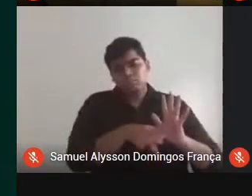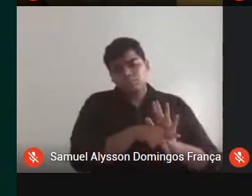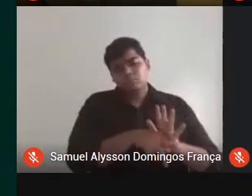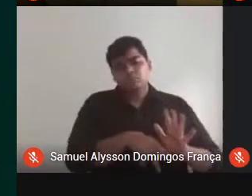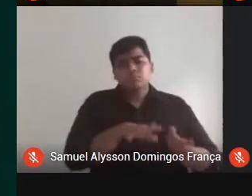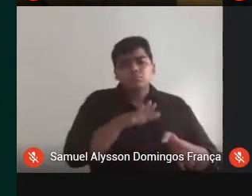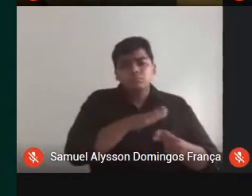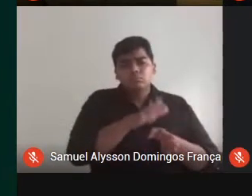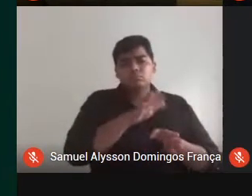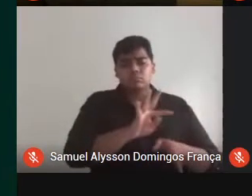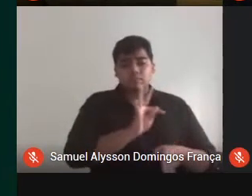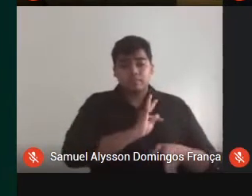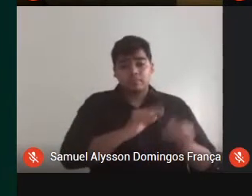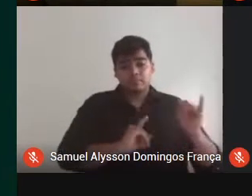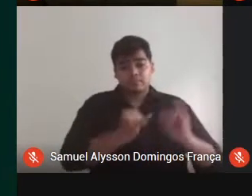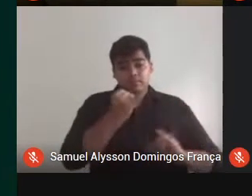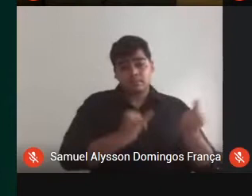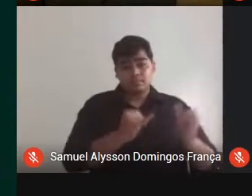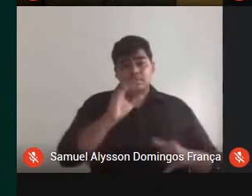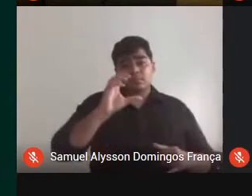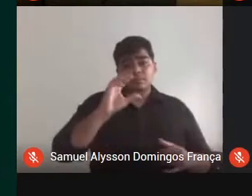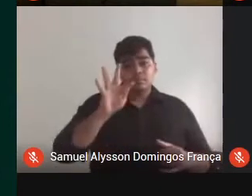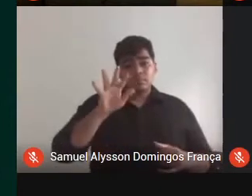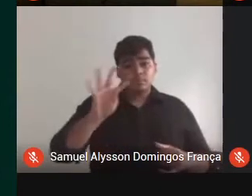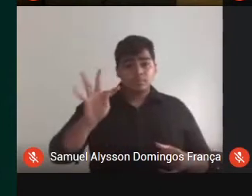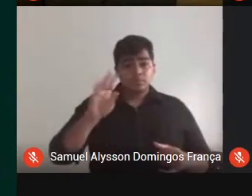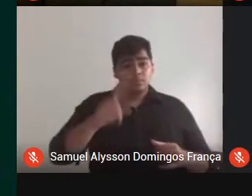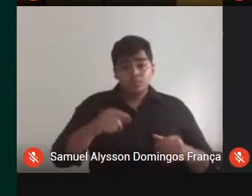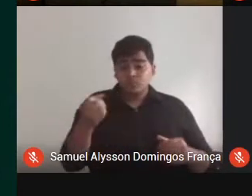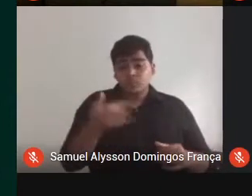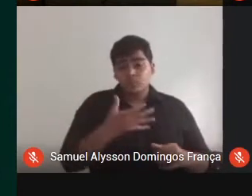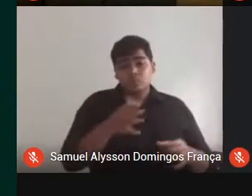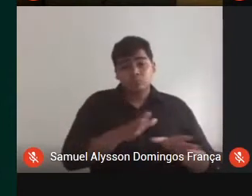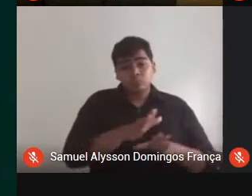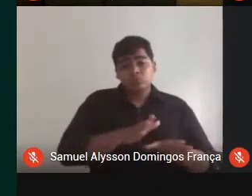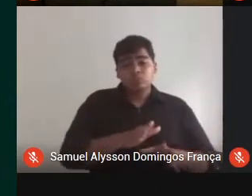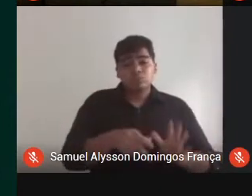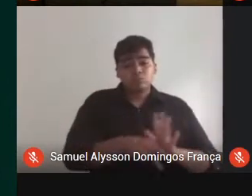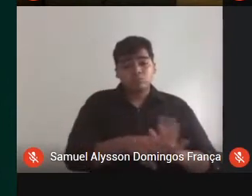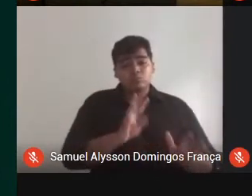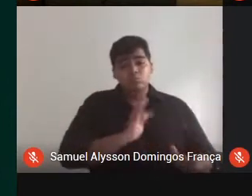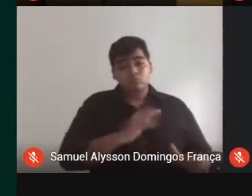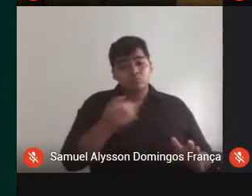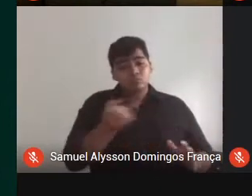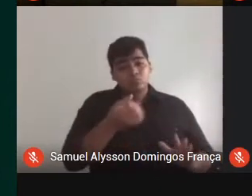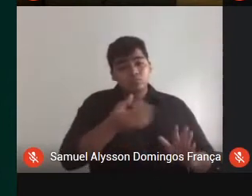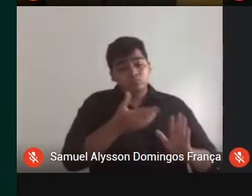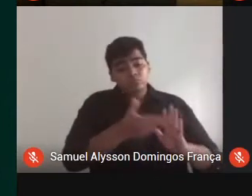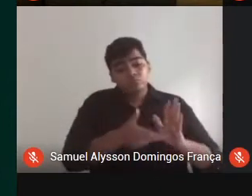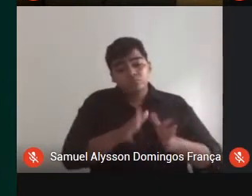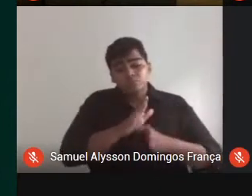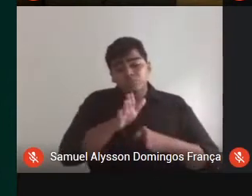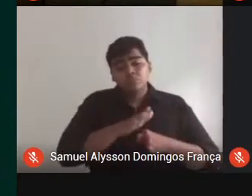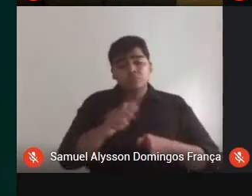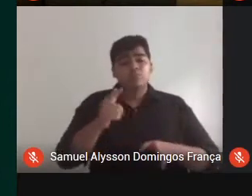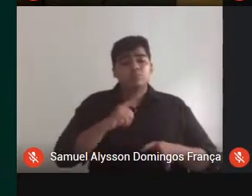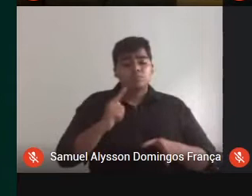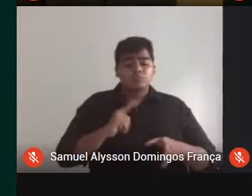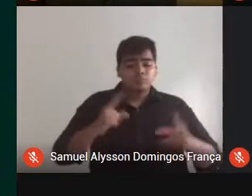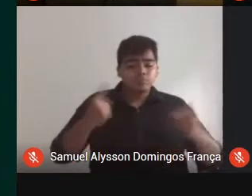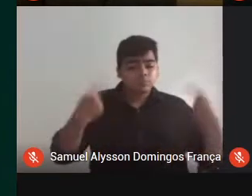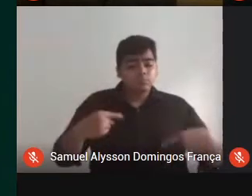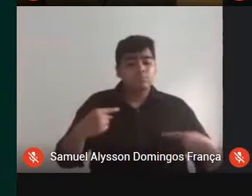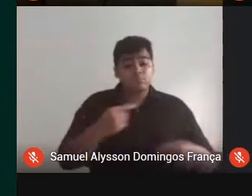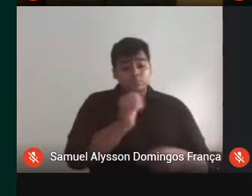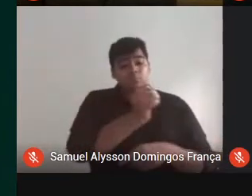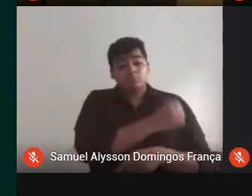Técnicos Industriais, o CFT, que é o novo Conselho dos Técnicos. Né? Então, as novas diretrizes dele, eu coloco essa limitação, coloco esse desafio para eles fazerem